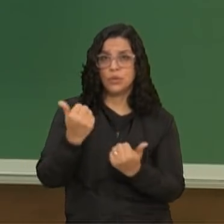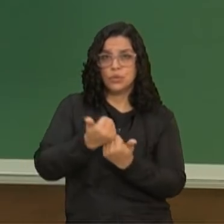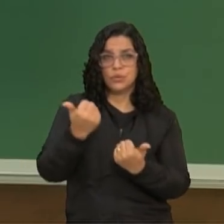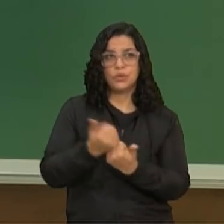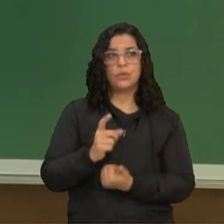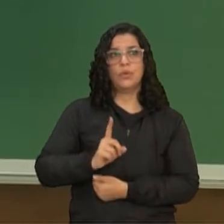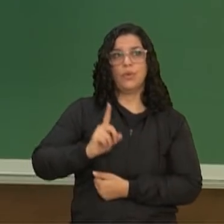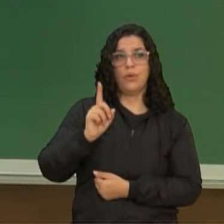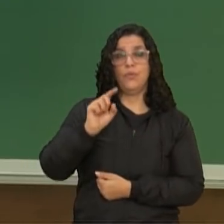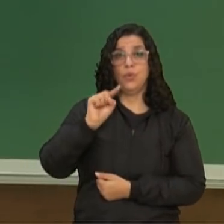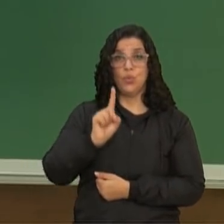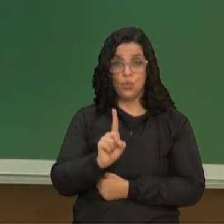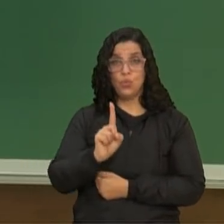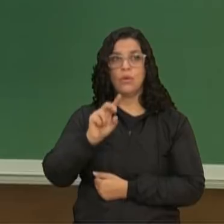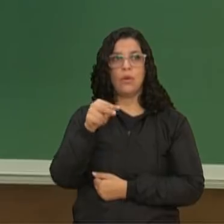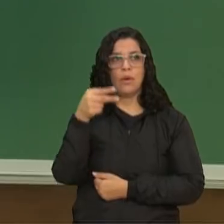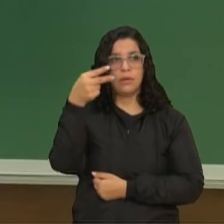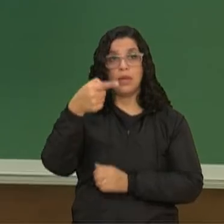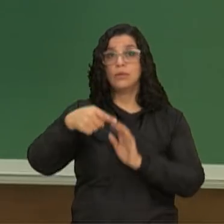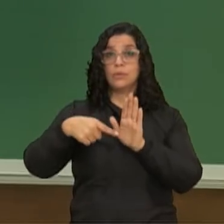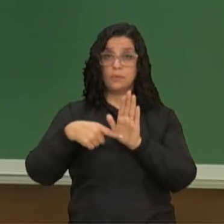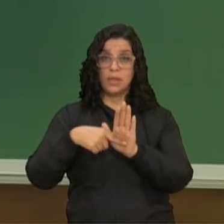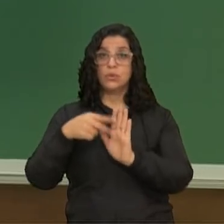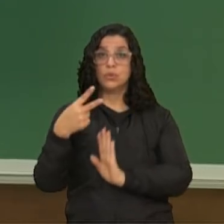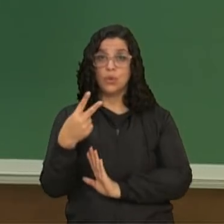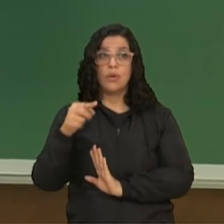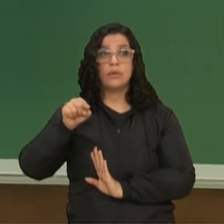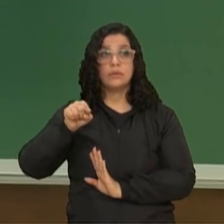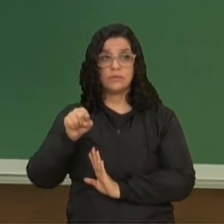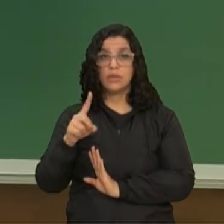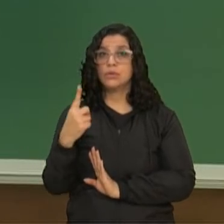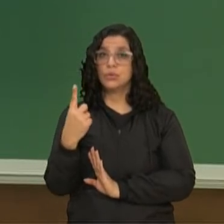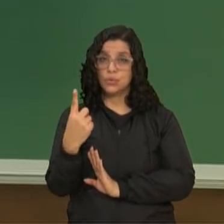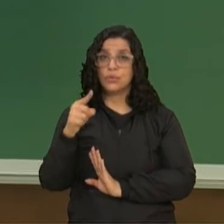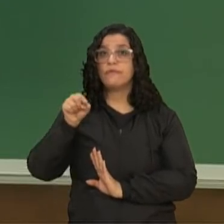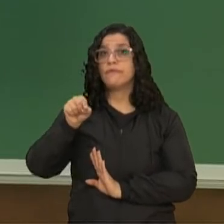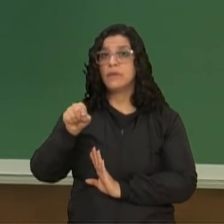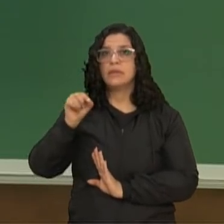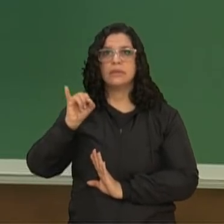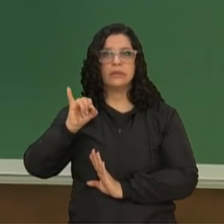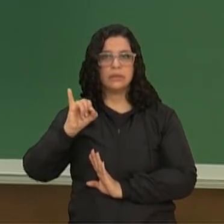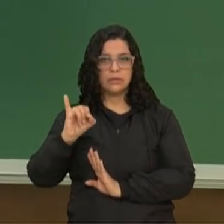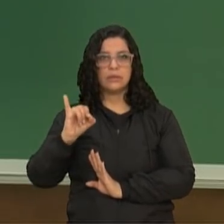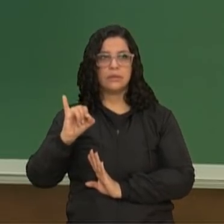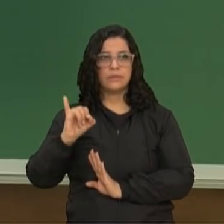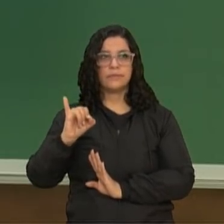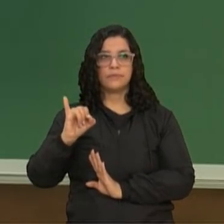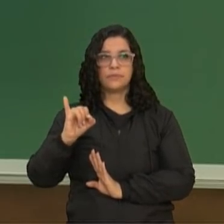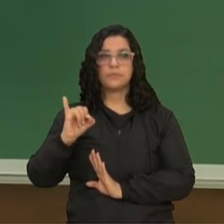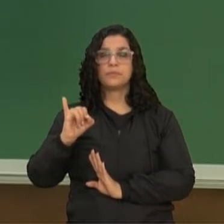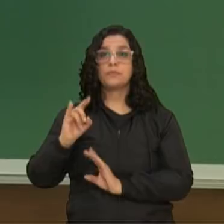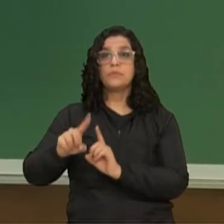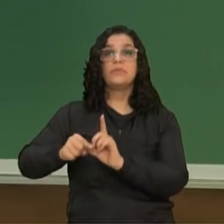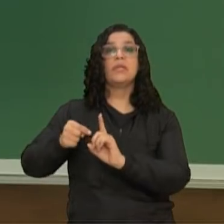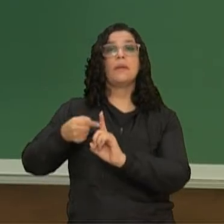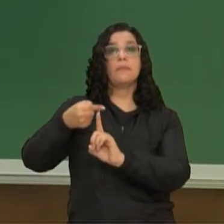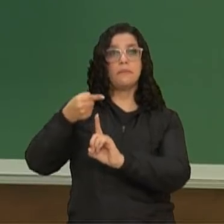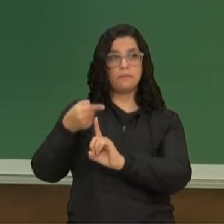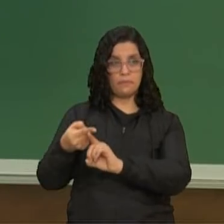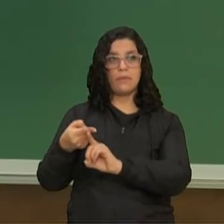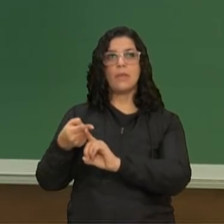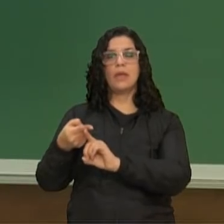Então, primeiro ao quadrado, menos 2 vezes o primeiro vezes o